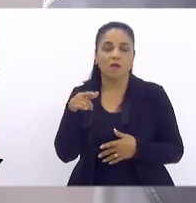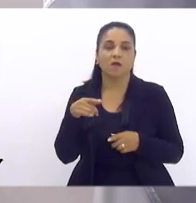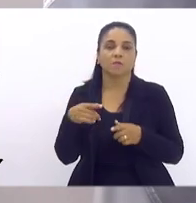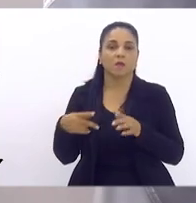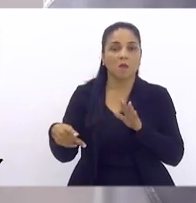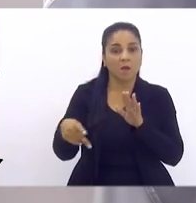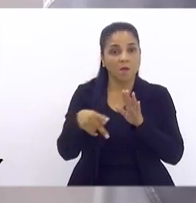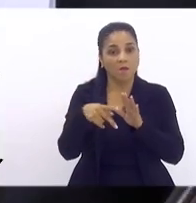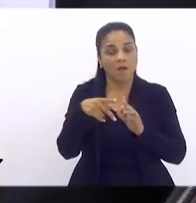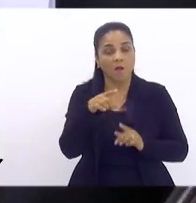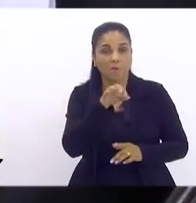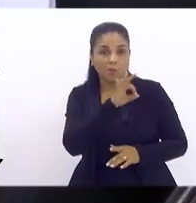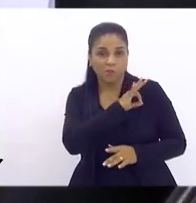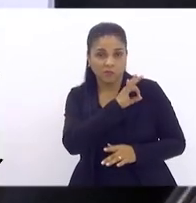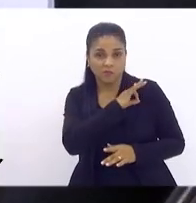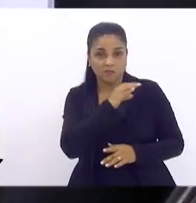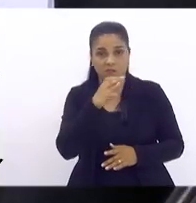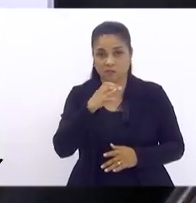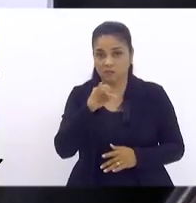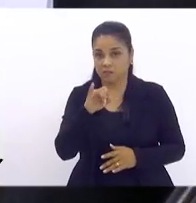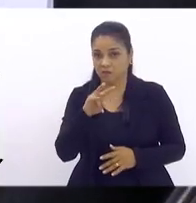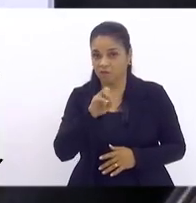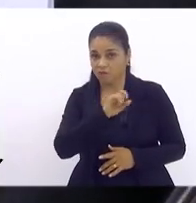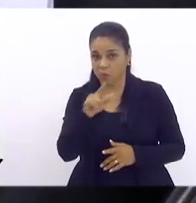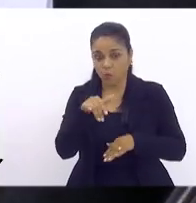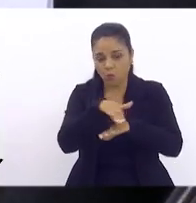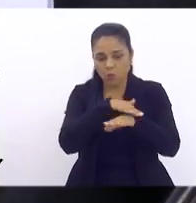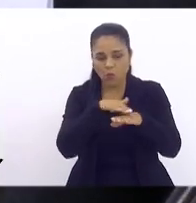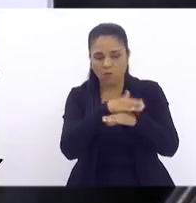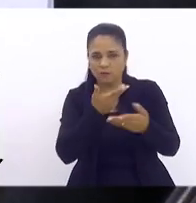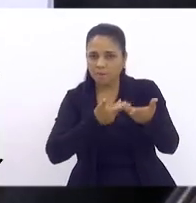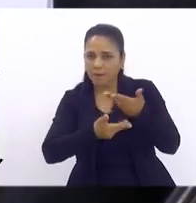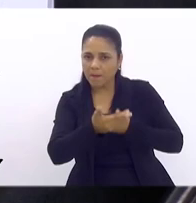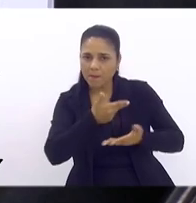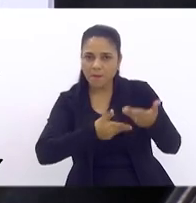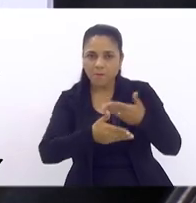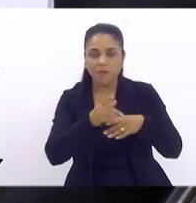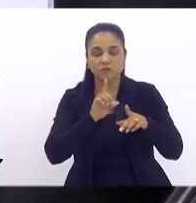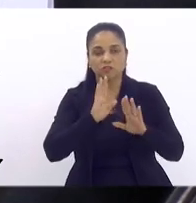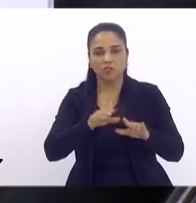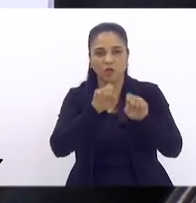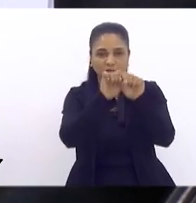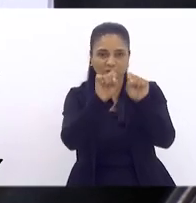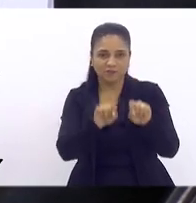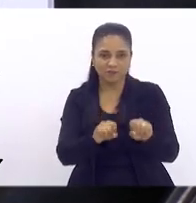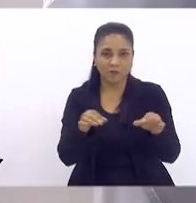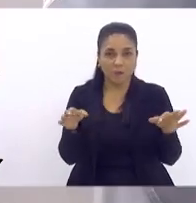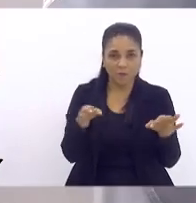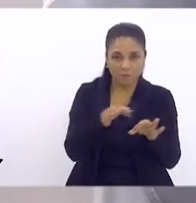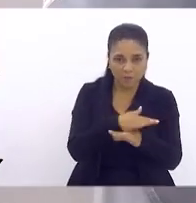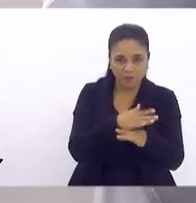uma conversa com eles porque já tem aí um mecanismo pronto para a gente identificar